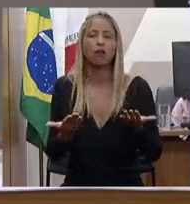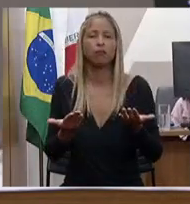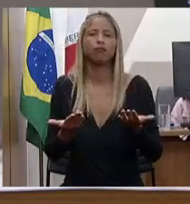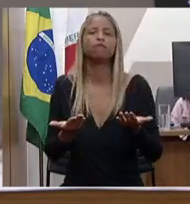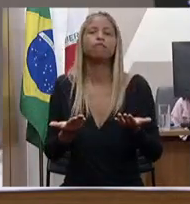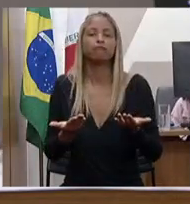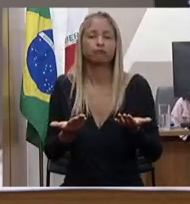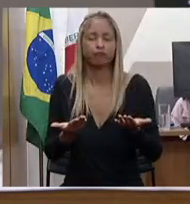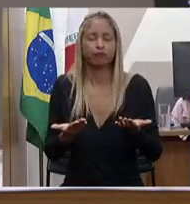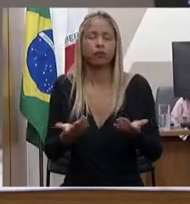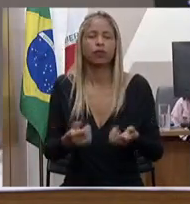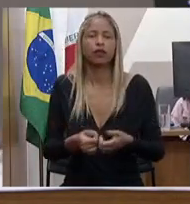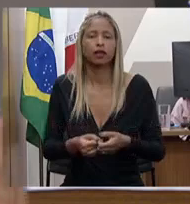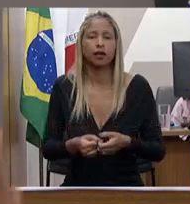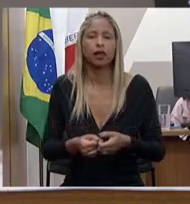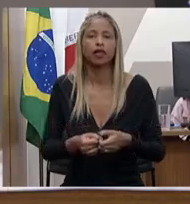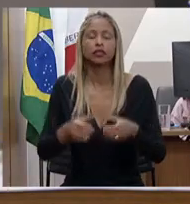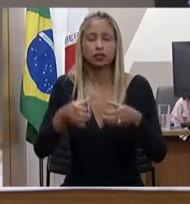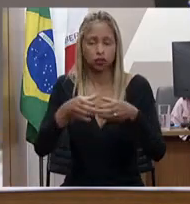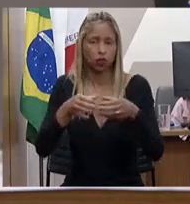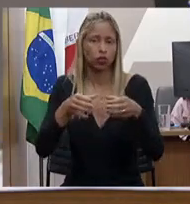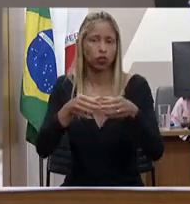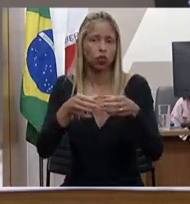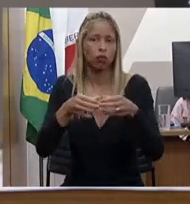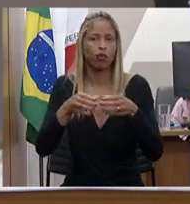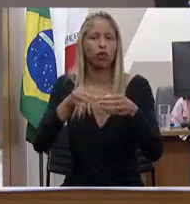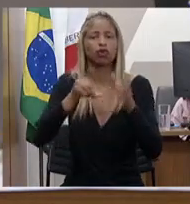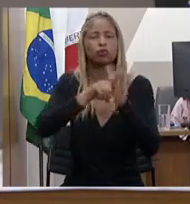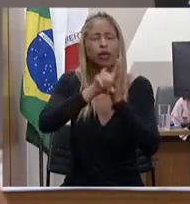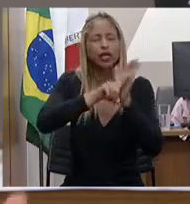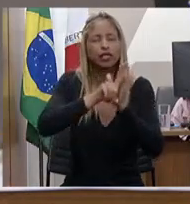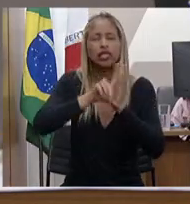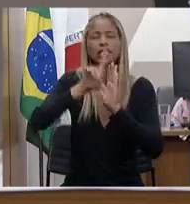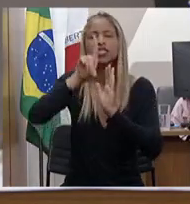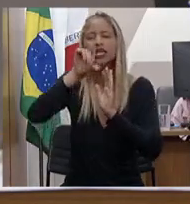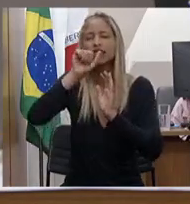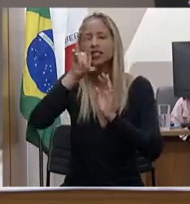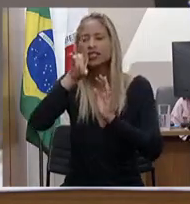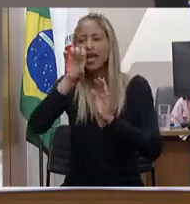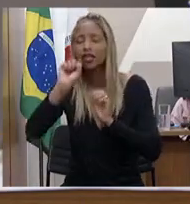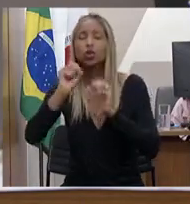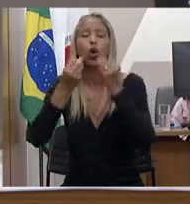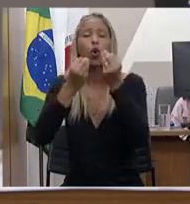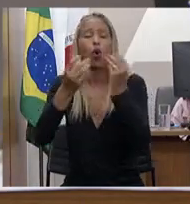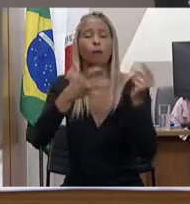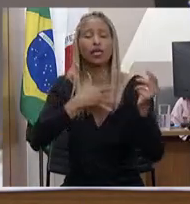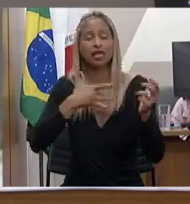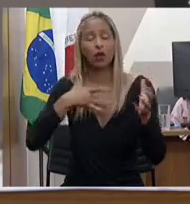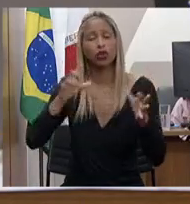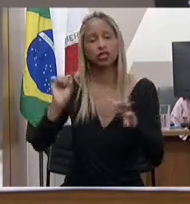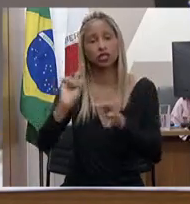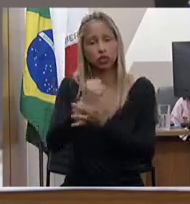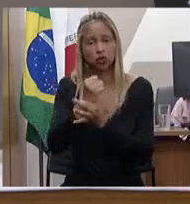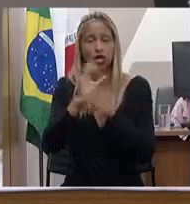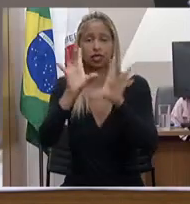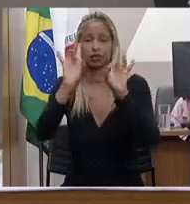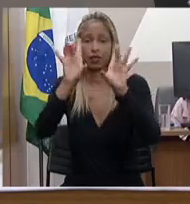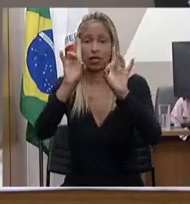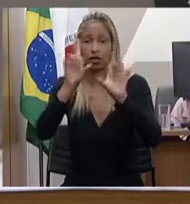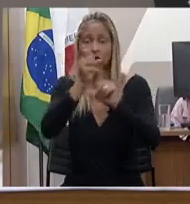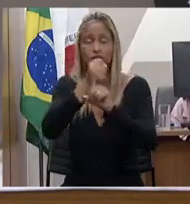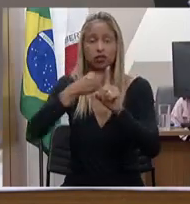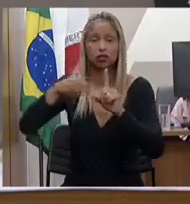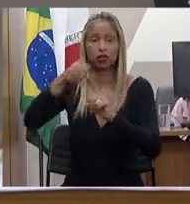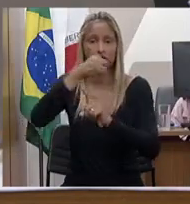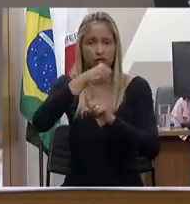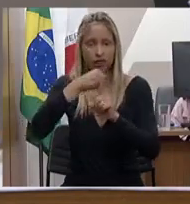por meio da disposição de dados de boas práticas e de como a saúde a segurança deve ser prioridade na nossa